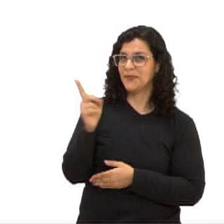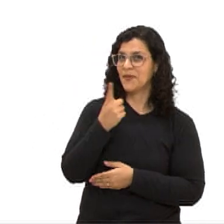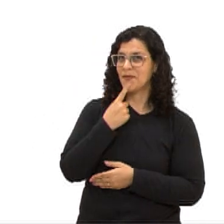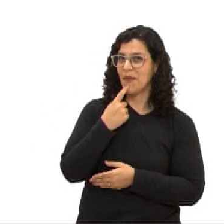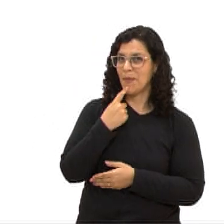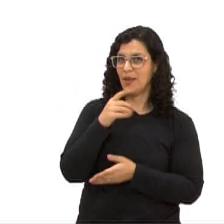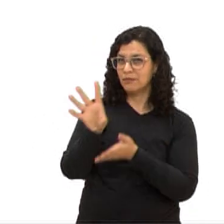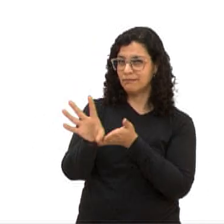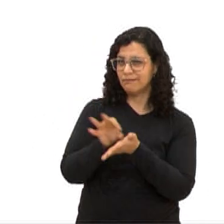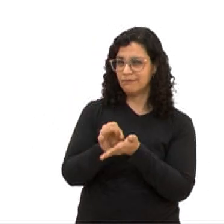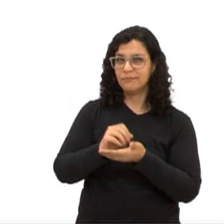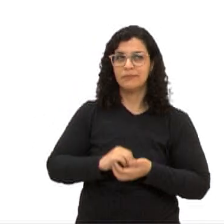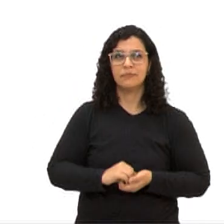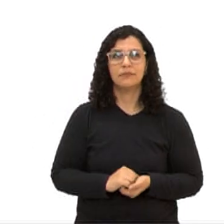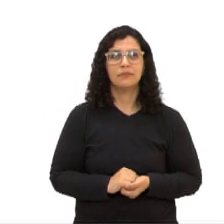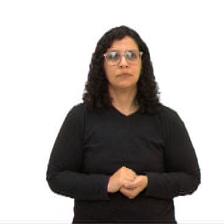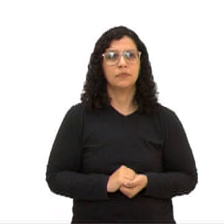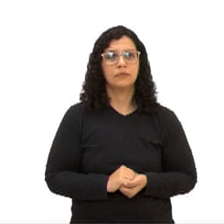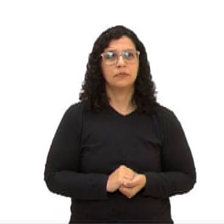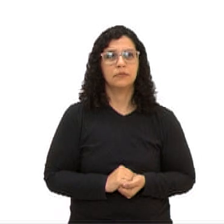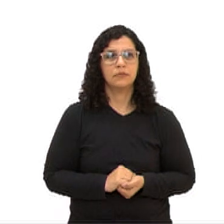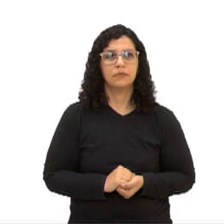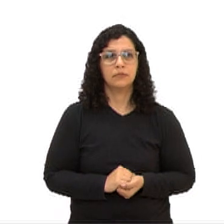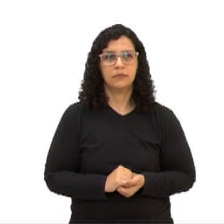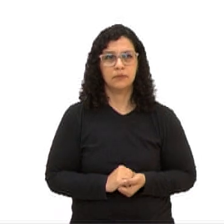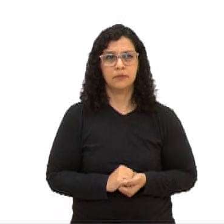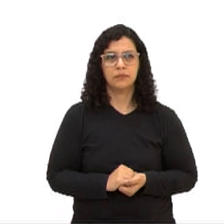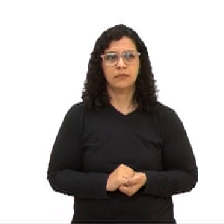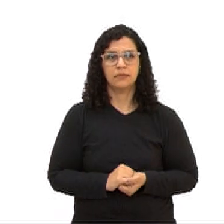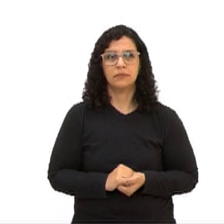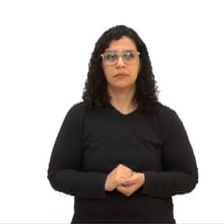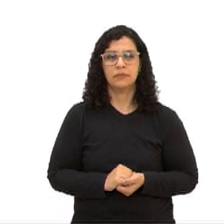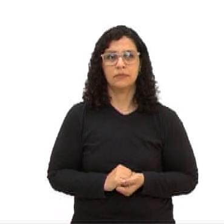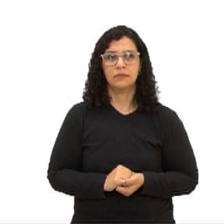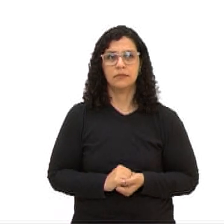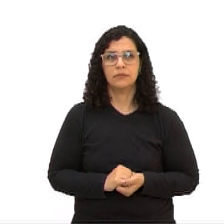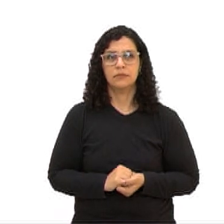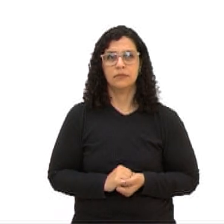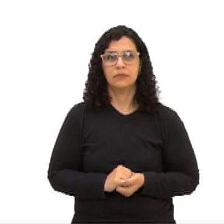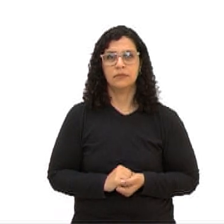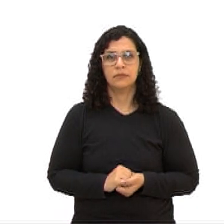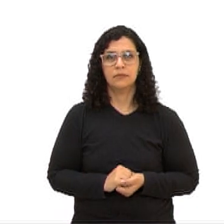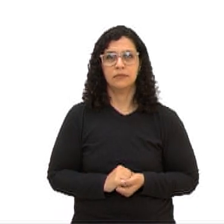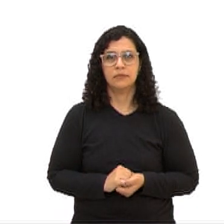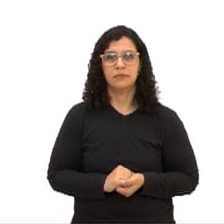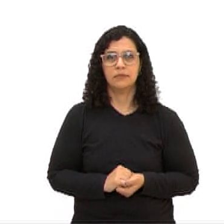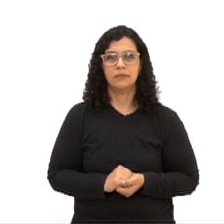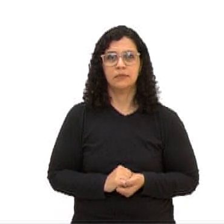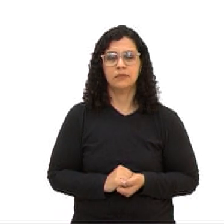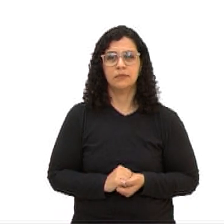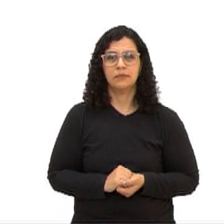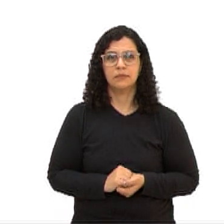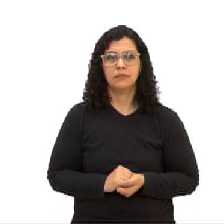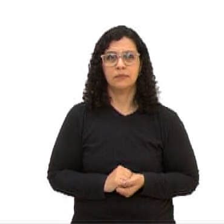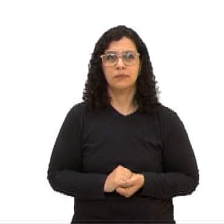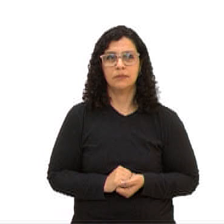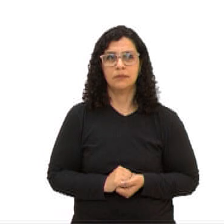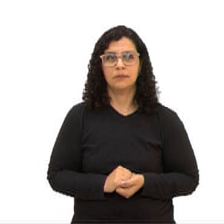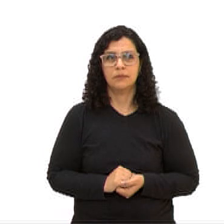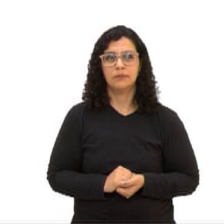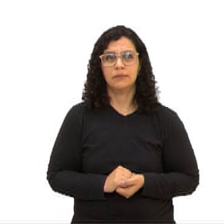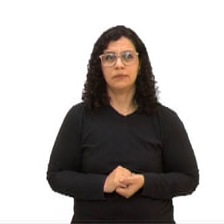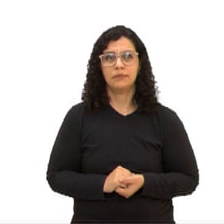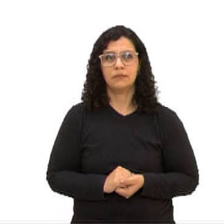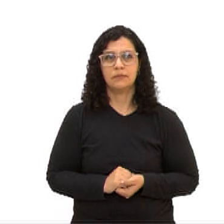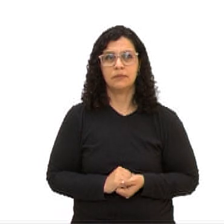leída cuenta de la rotina de toda a família de Los Simpson. Homer, Bart, Marge e